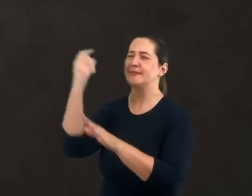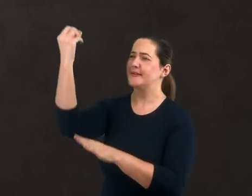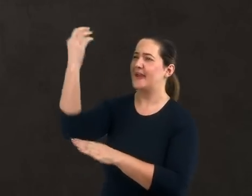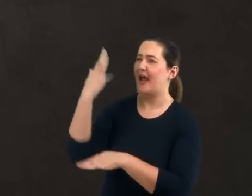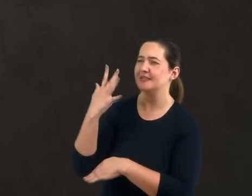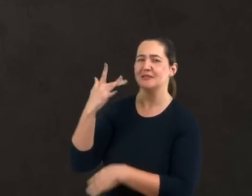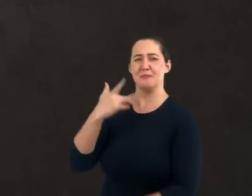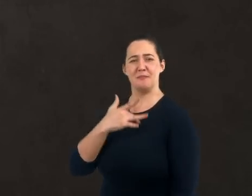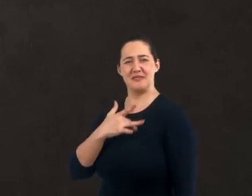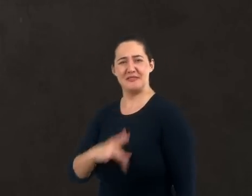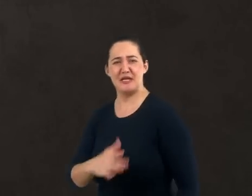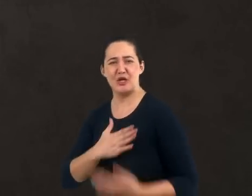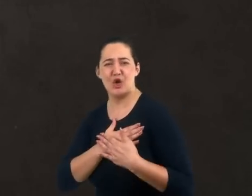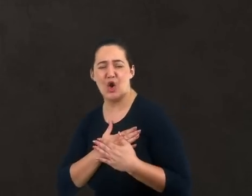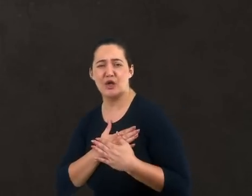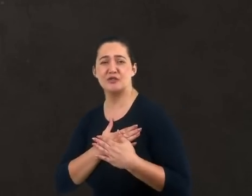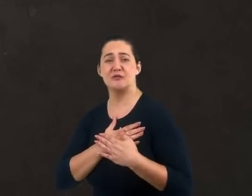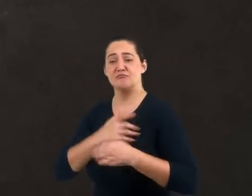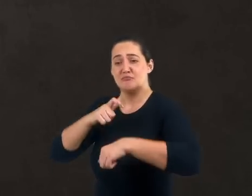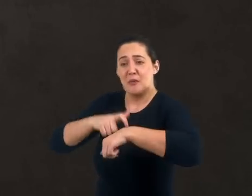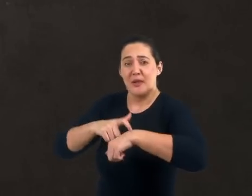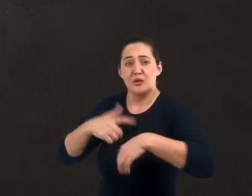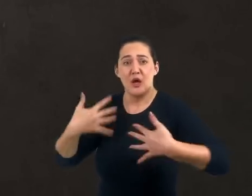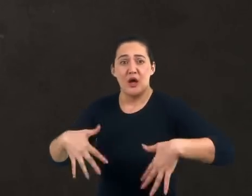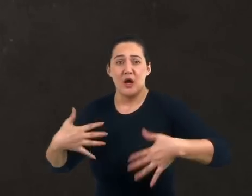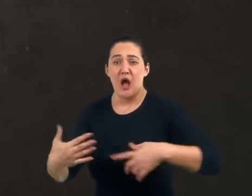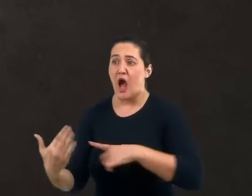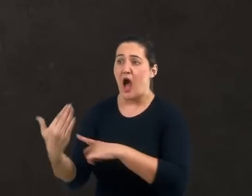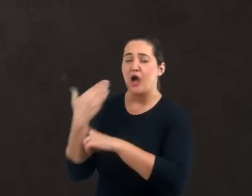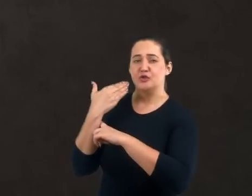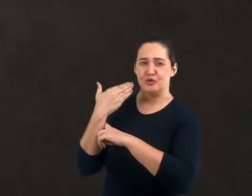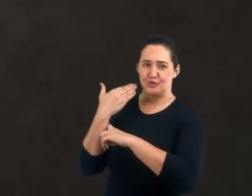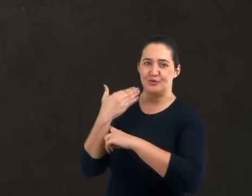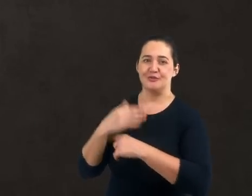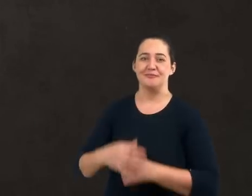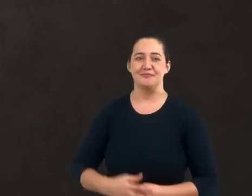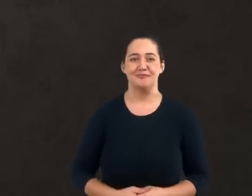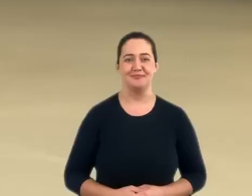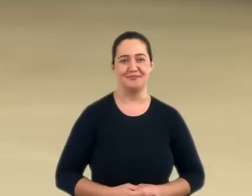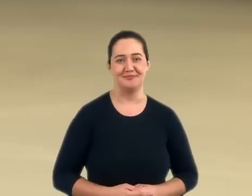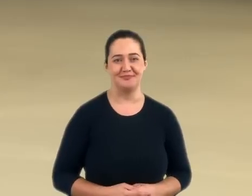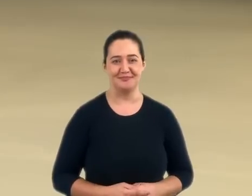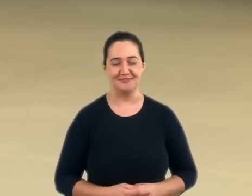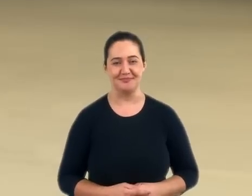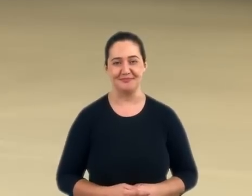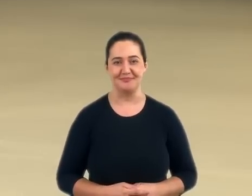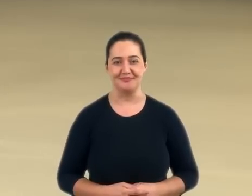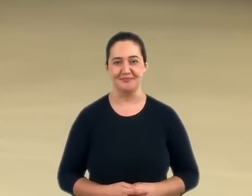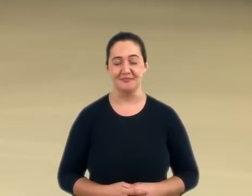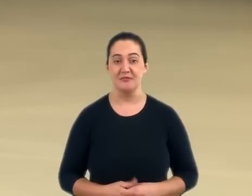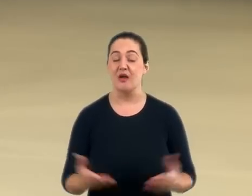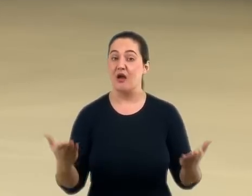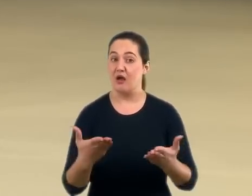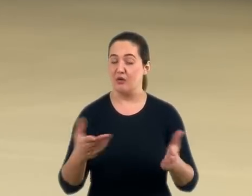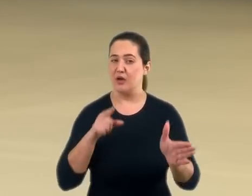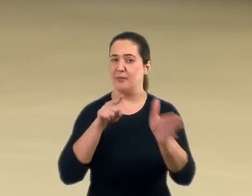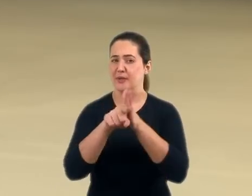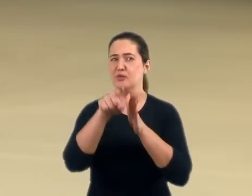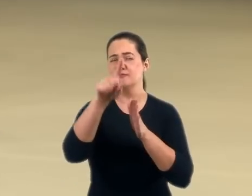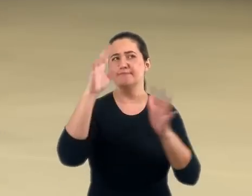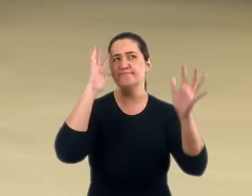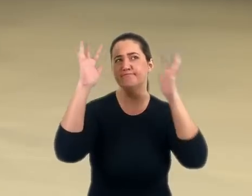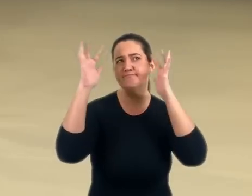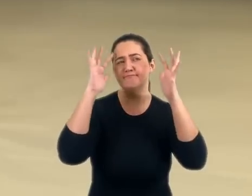graça para socorro em ocasião oportuna. Hebreus 4, 16. Agora, uma pergunta que você pode